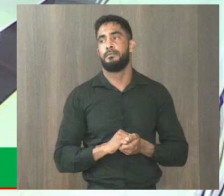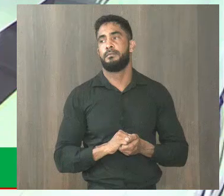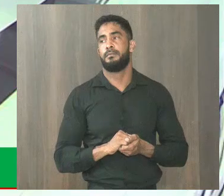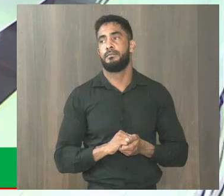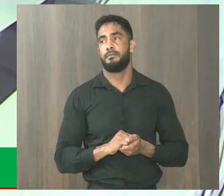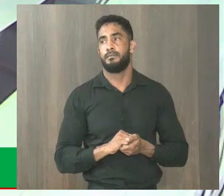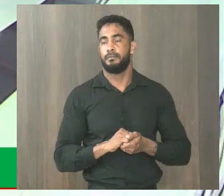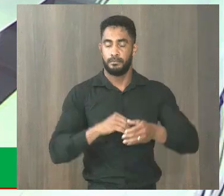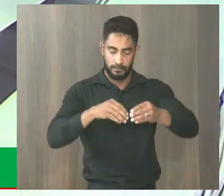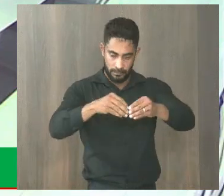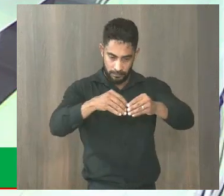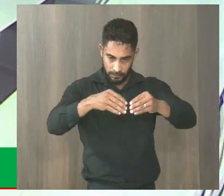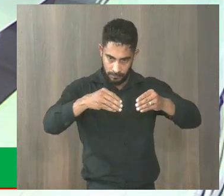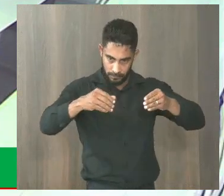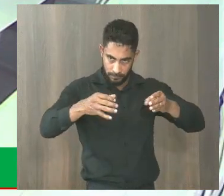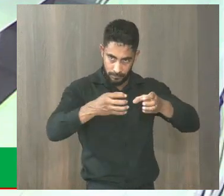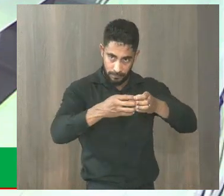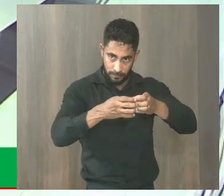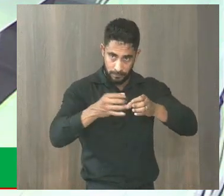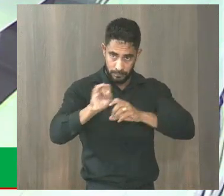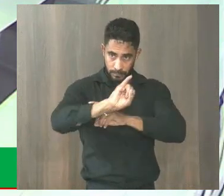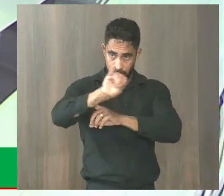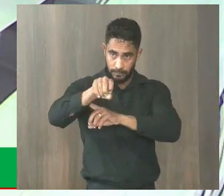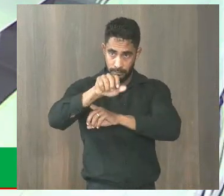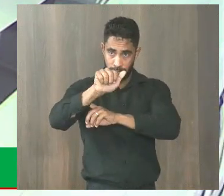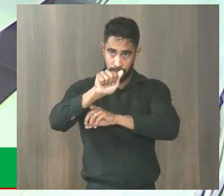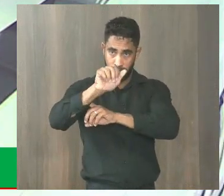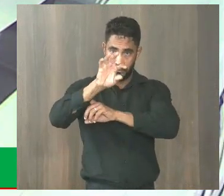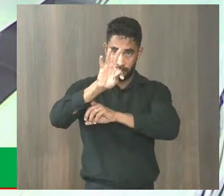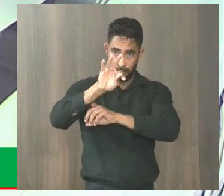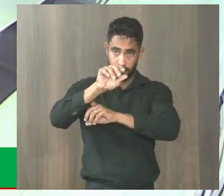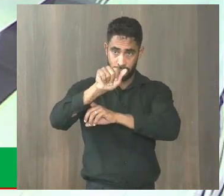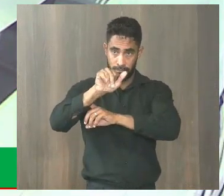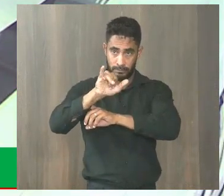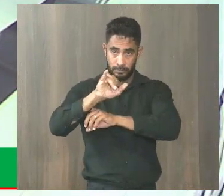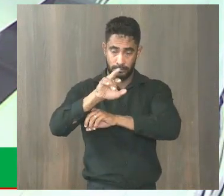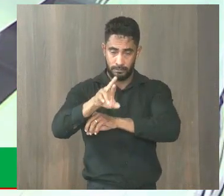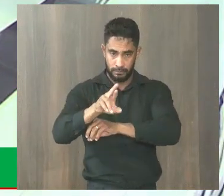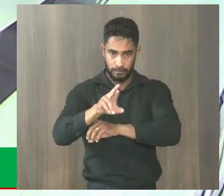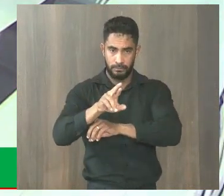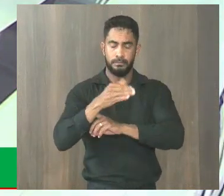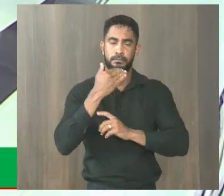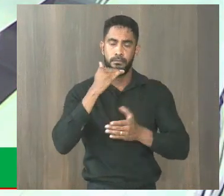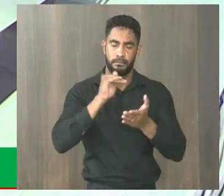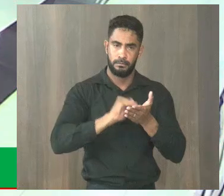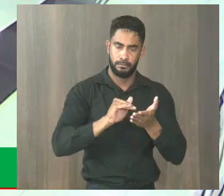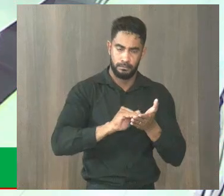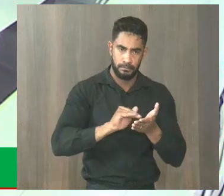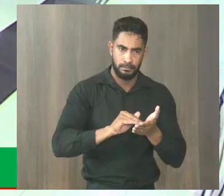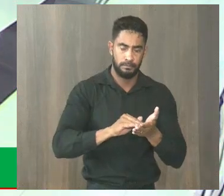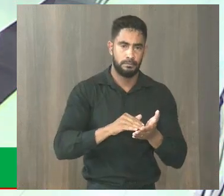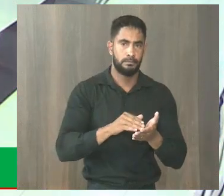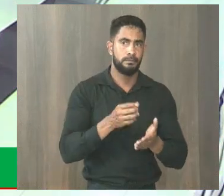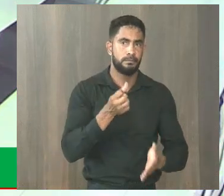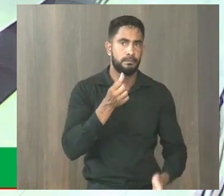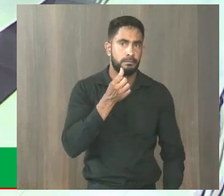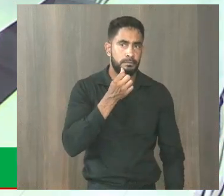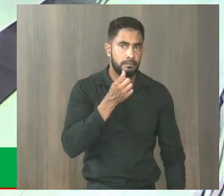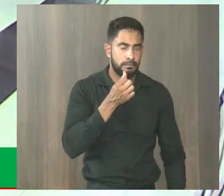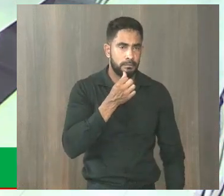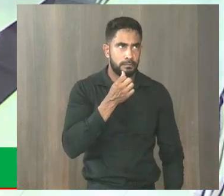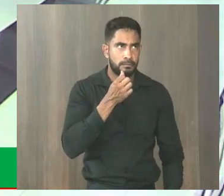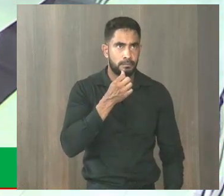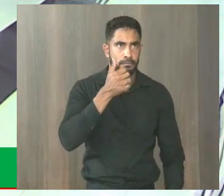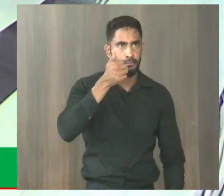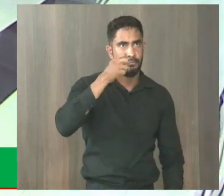O cascalhamento ali da comunidade já está aí, pedi o nosso secretário. Eu acho que na sexta-feira agora, dia 16 ou 15, começa